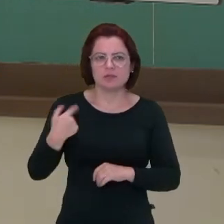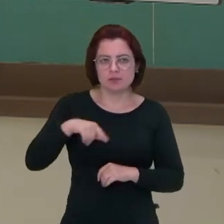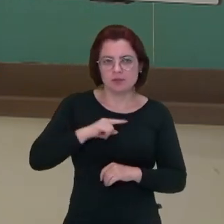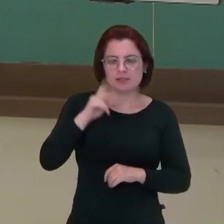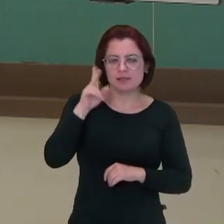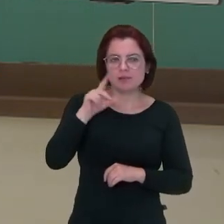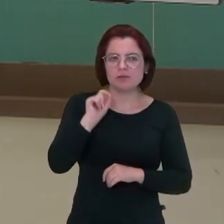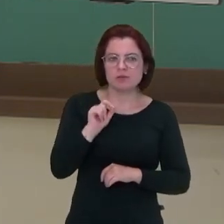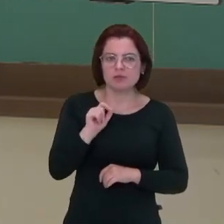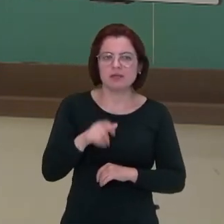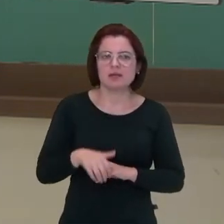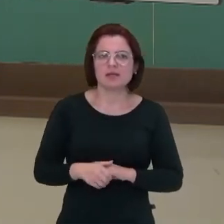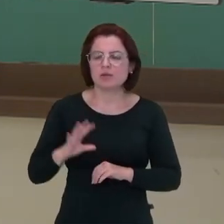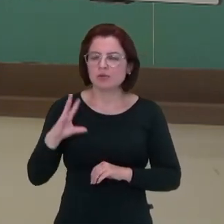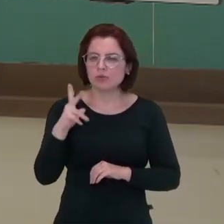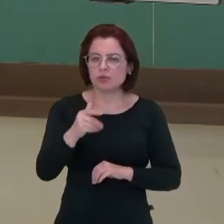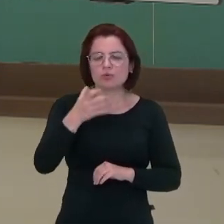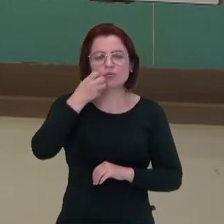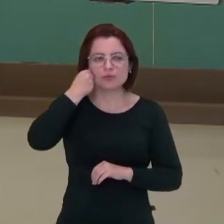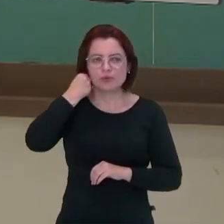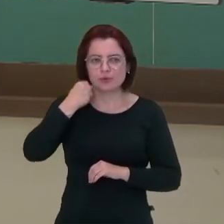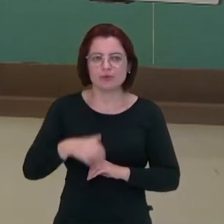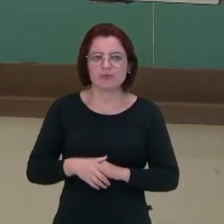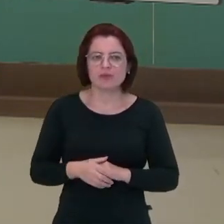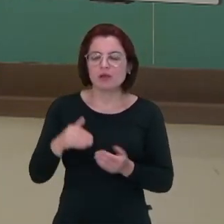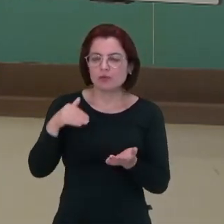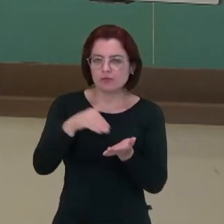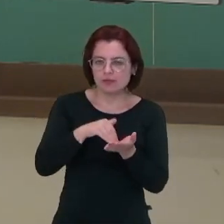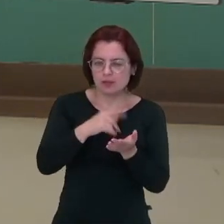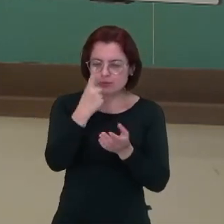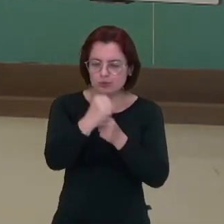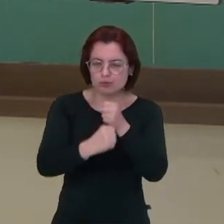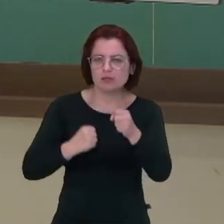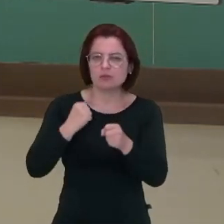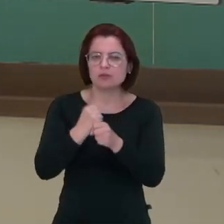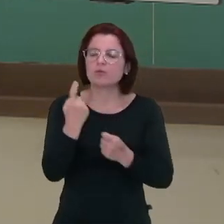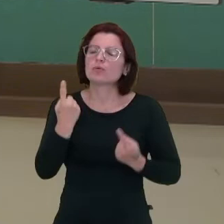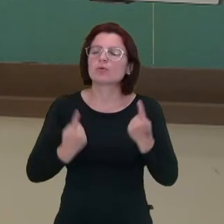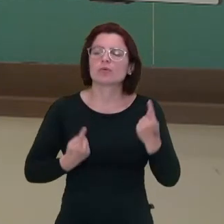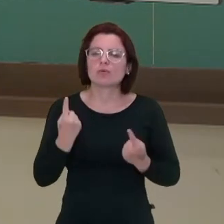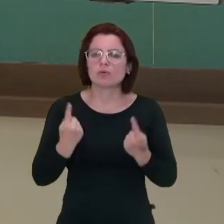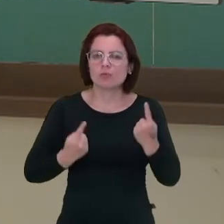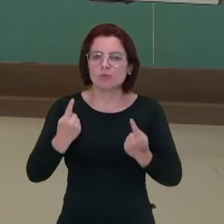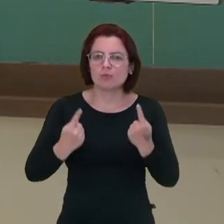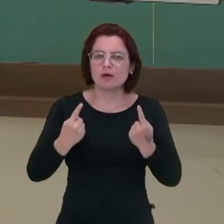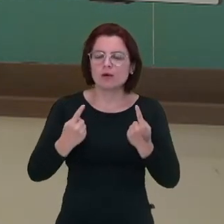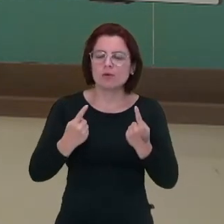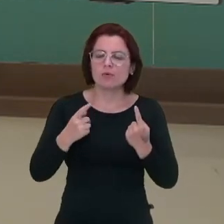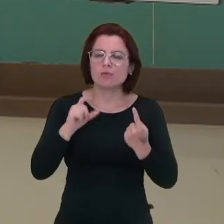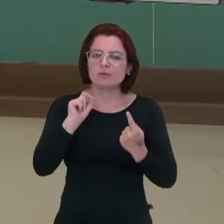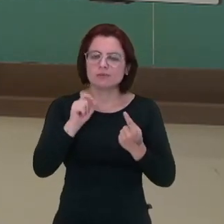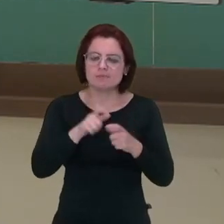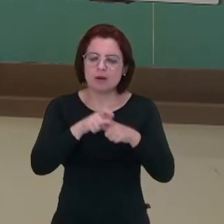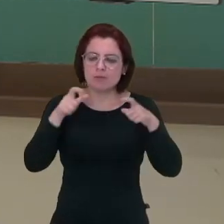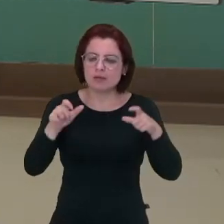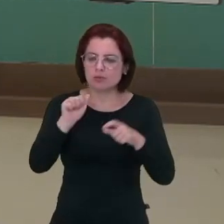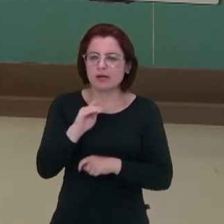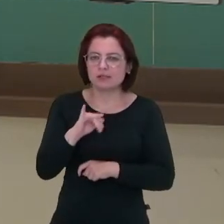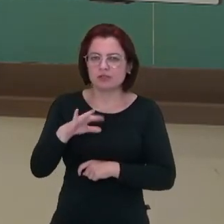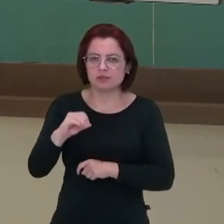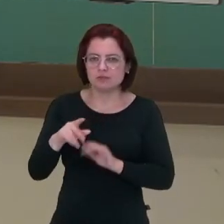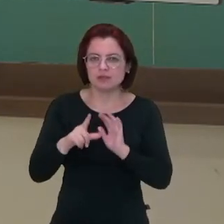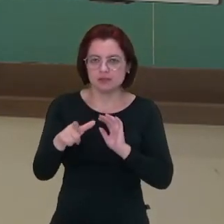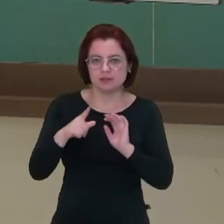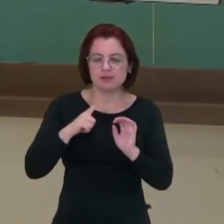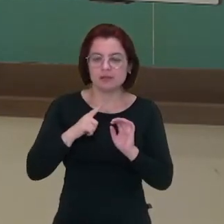que ela teve. No final desse período, de um ano, qual foi o aumento do ativo que ela teve?